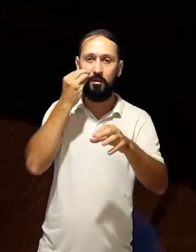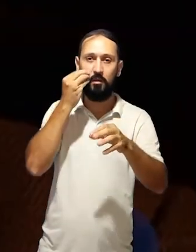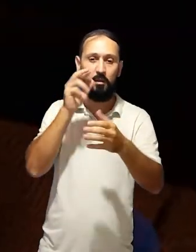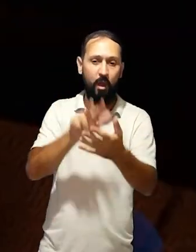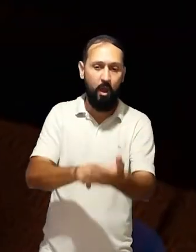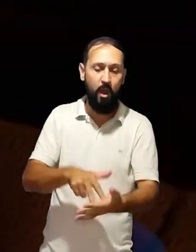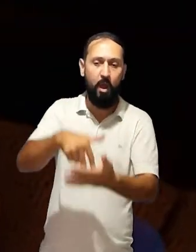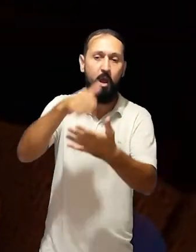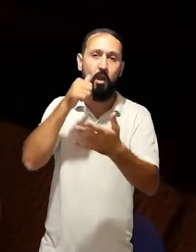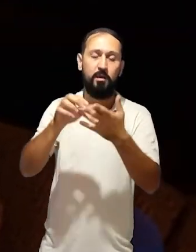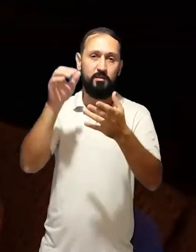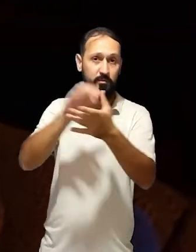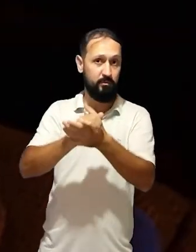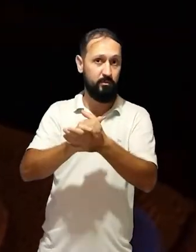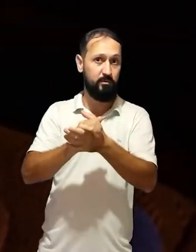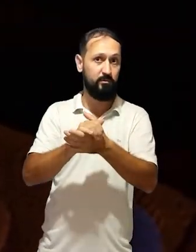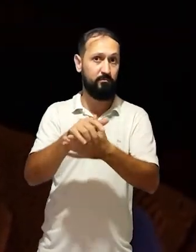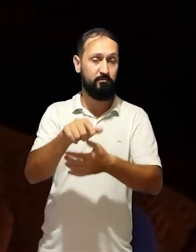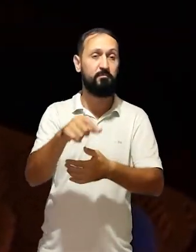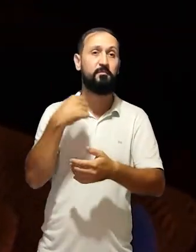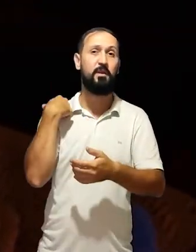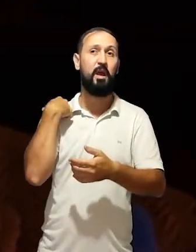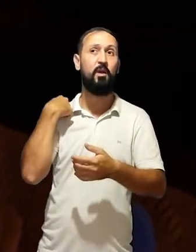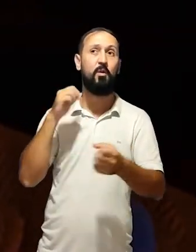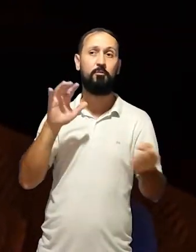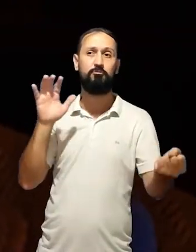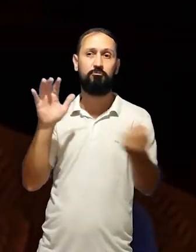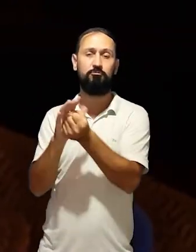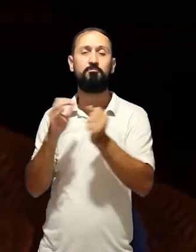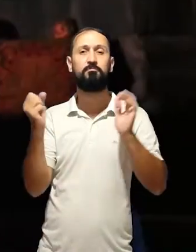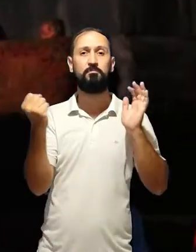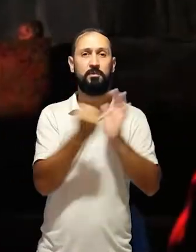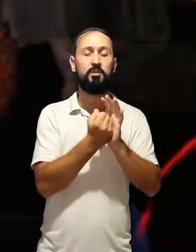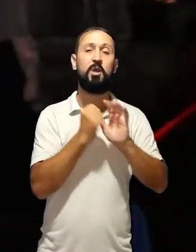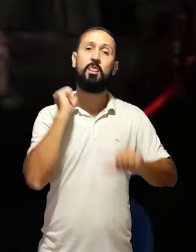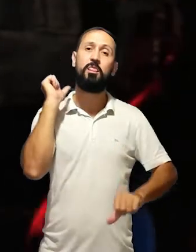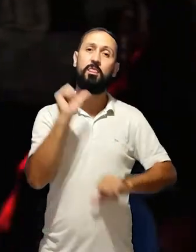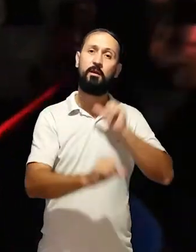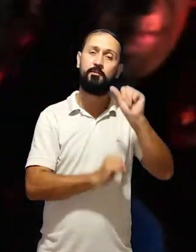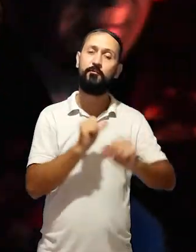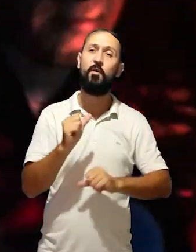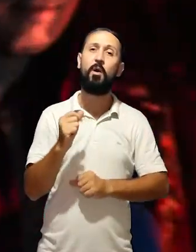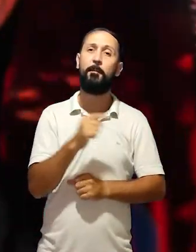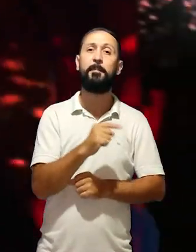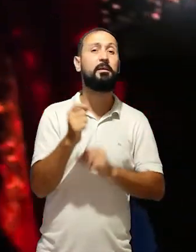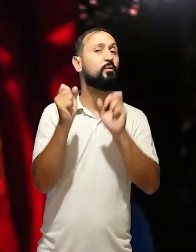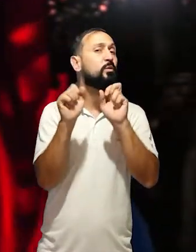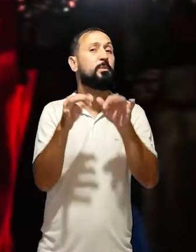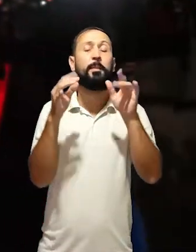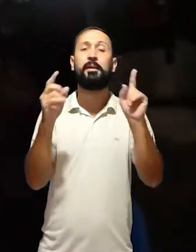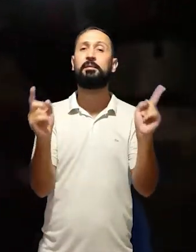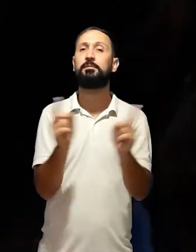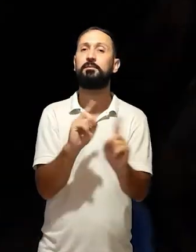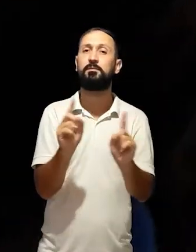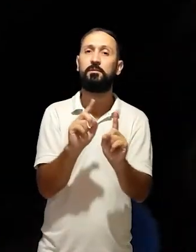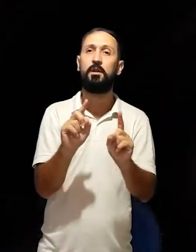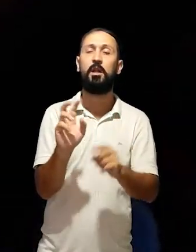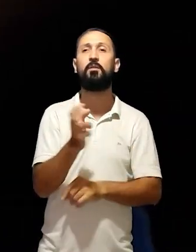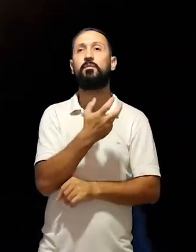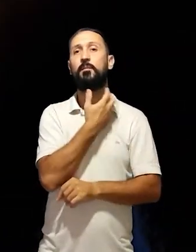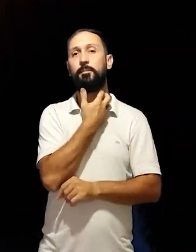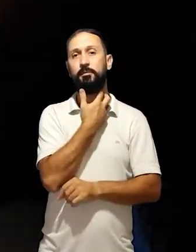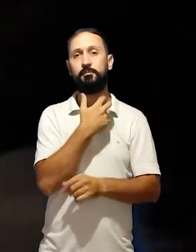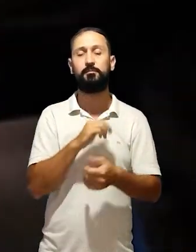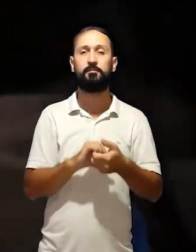tentar ressuscitar a mulher dele, e crava a espada na cruz. E isso o transforma de uma maneira não explicada em